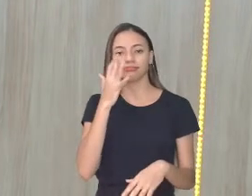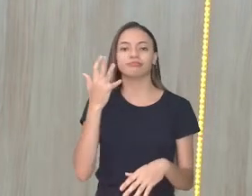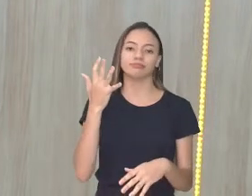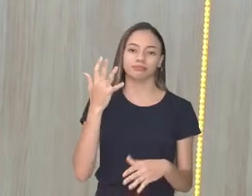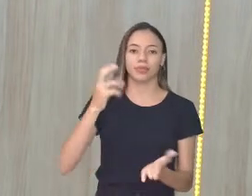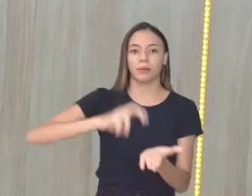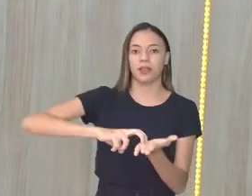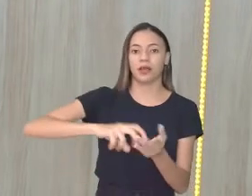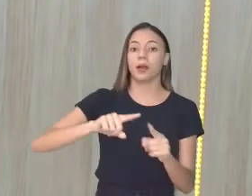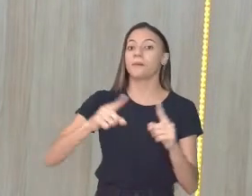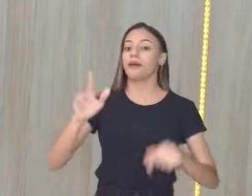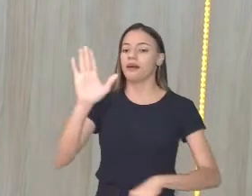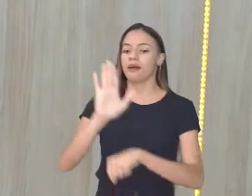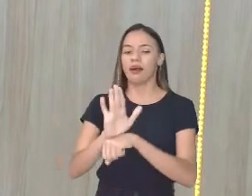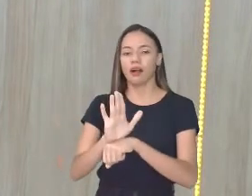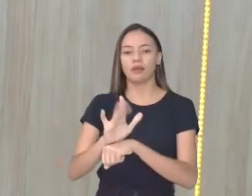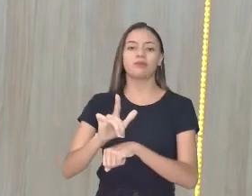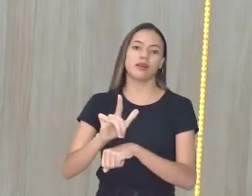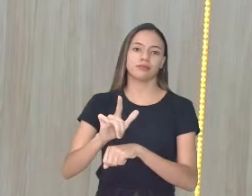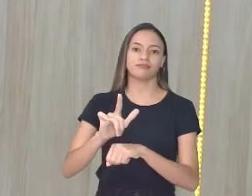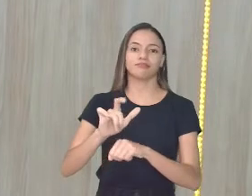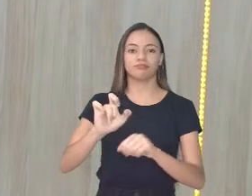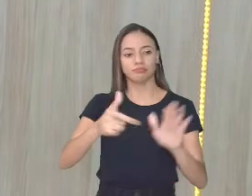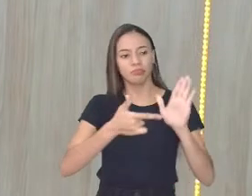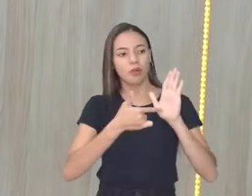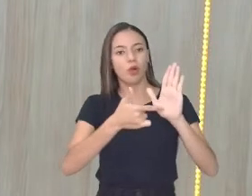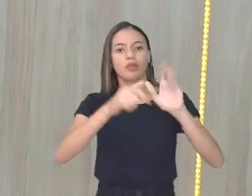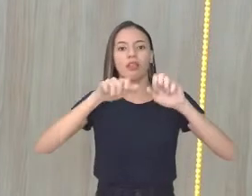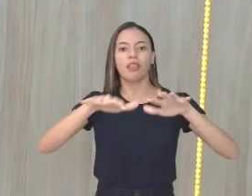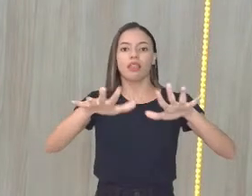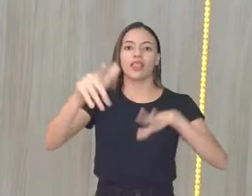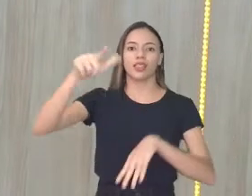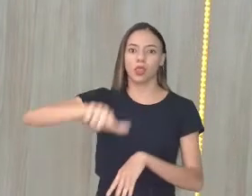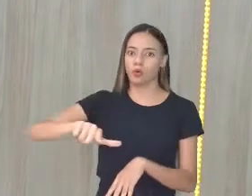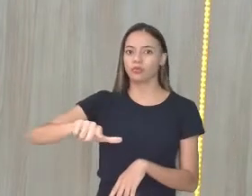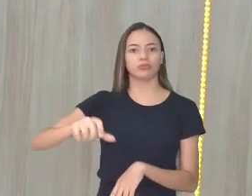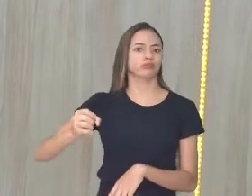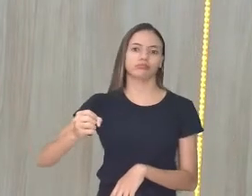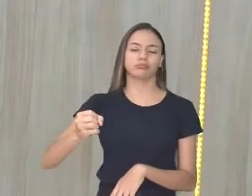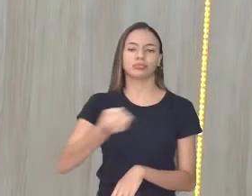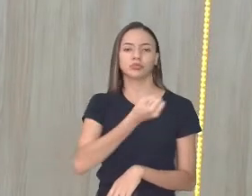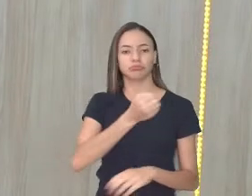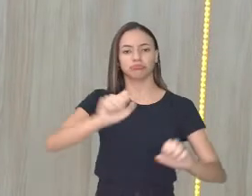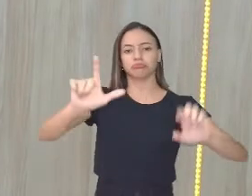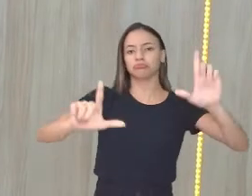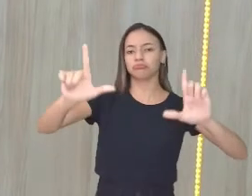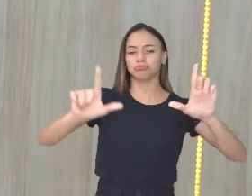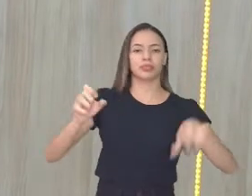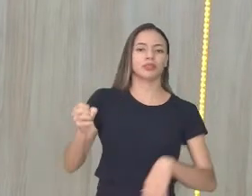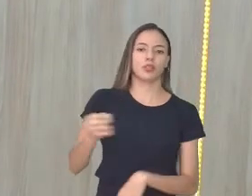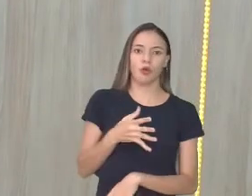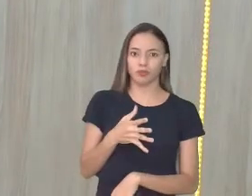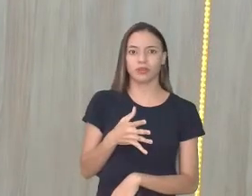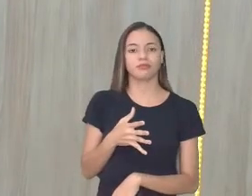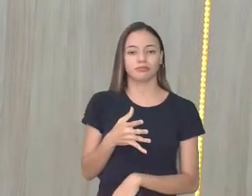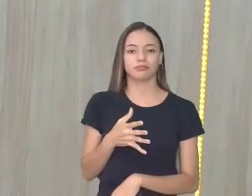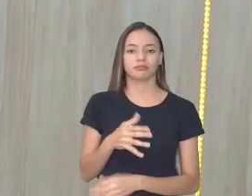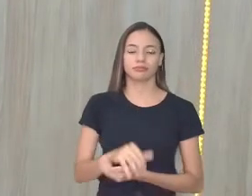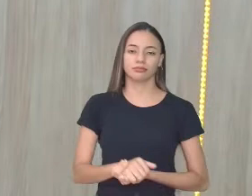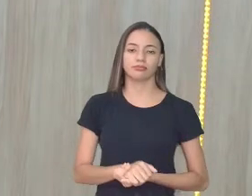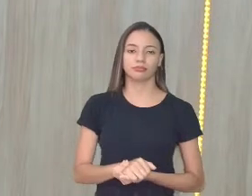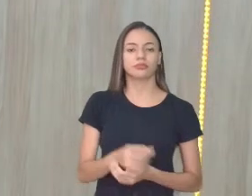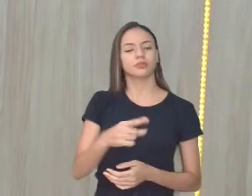à tarde essa aula é reprisada no mesmo canal, também pela TV Nova, e vocês